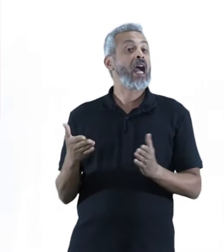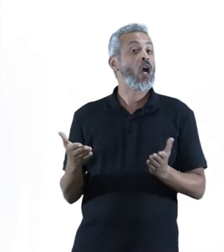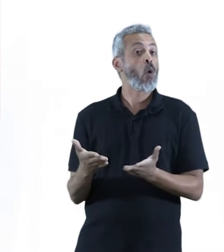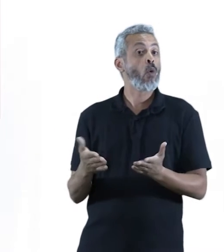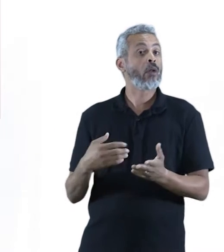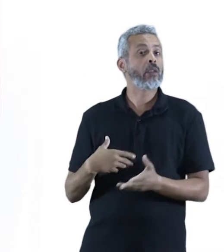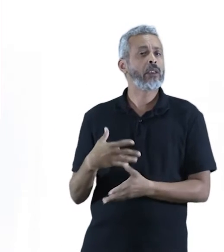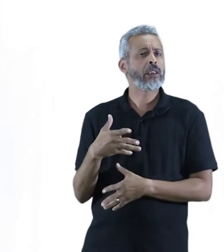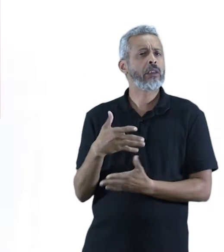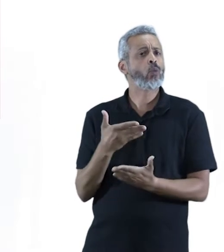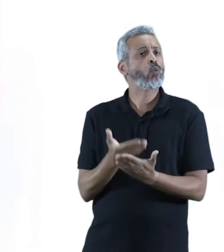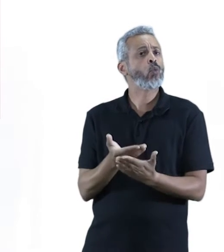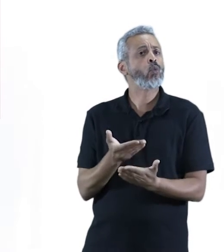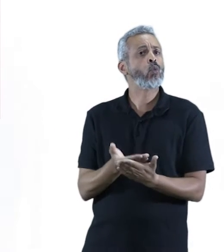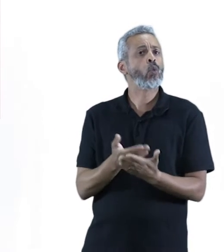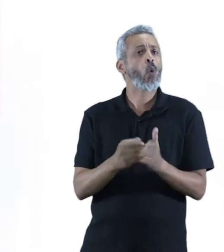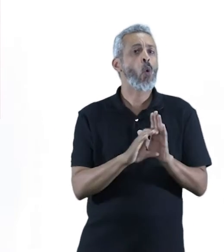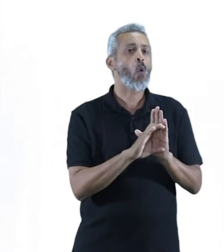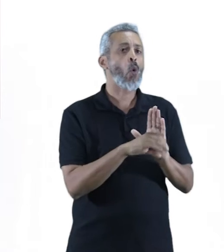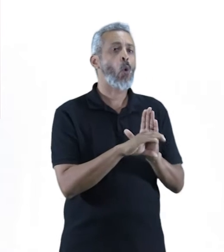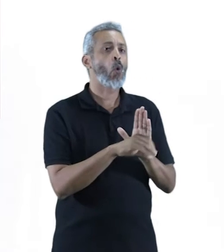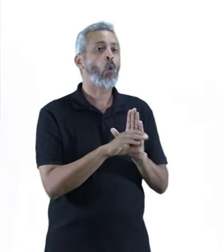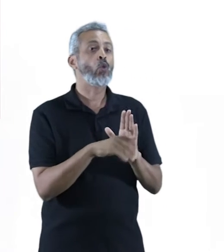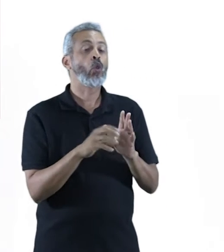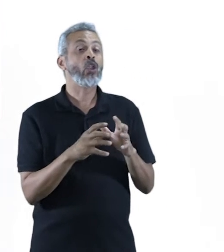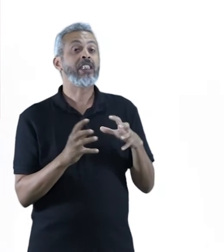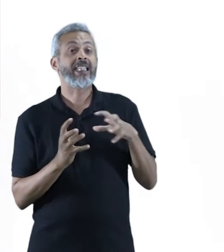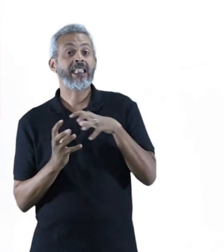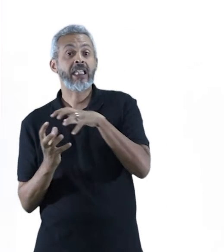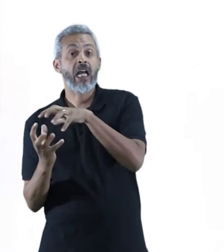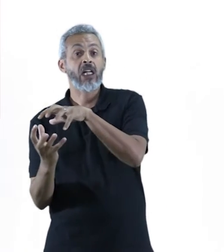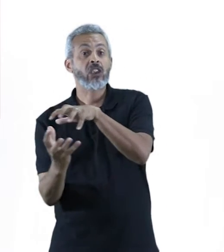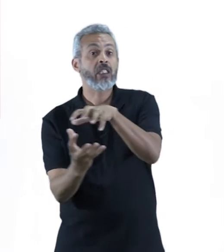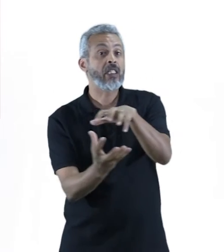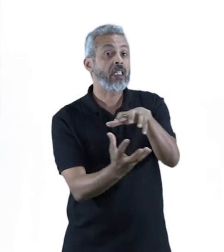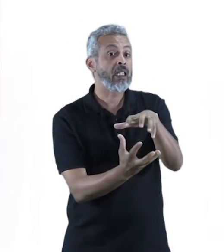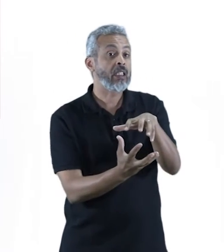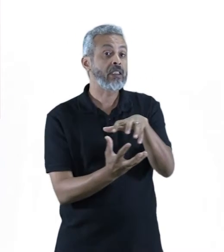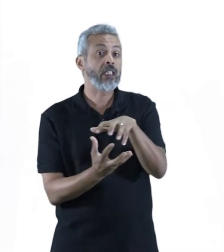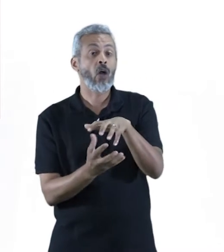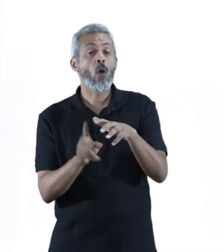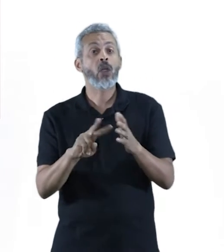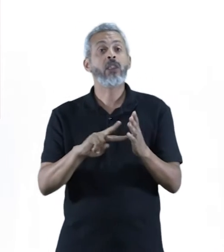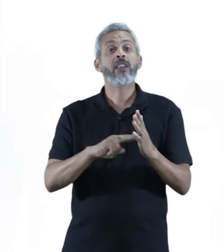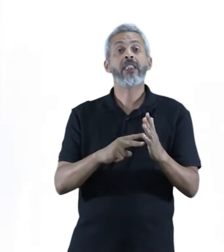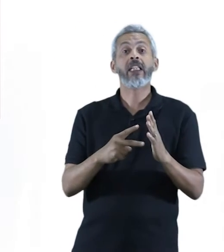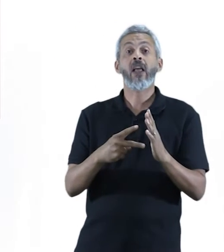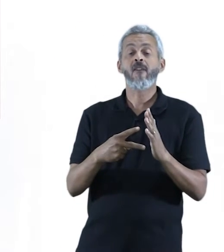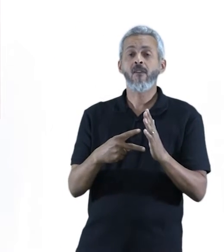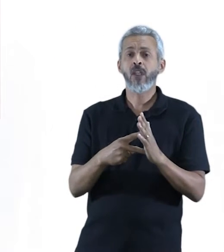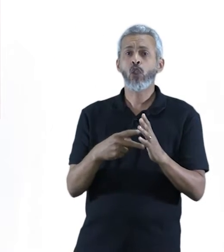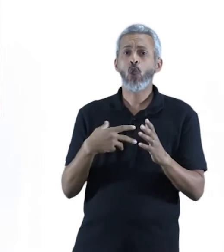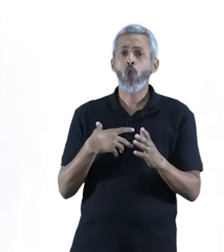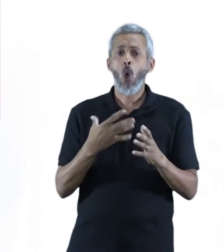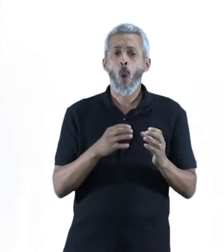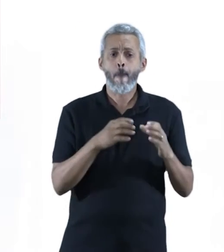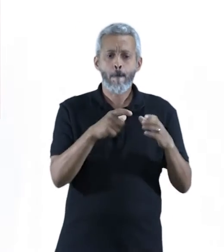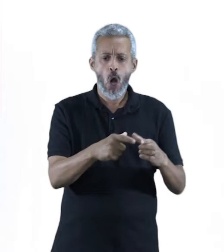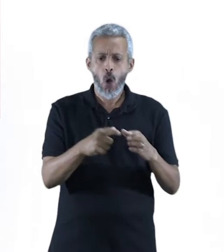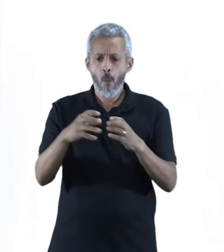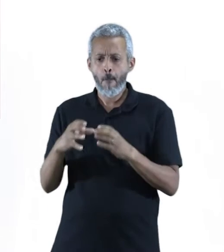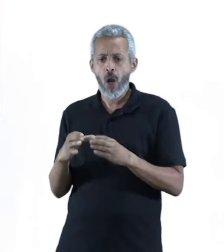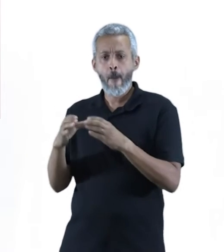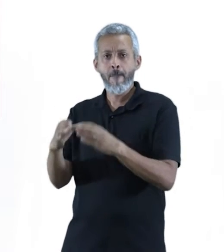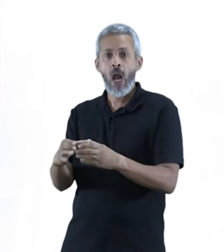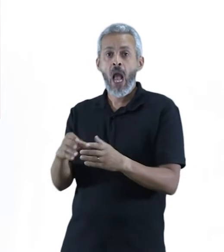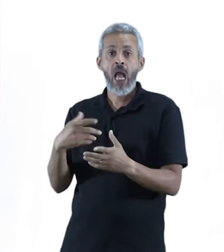Agora, vamos estudar o conceito de translação. Transladar significa posicionar uma